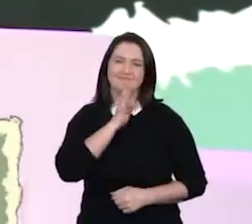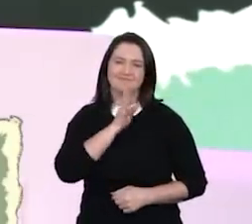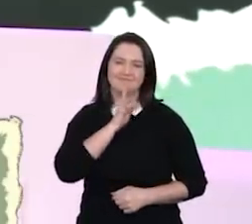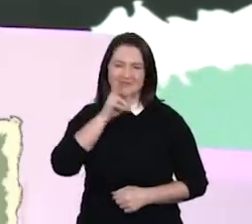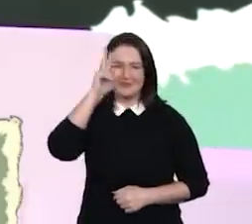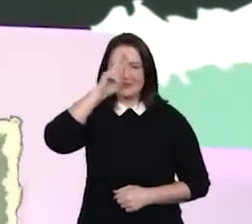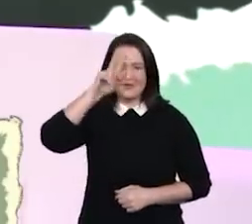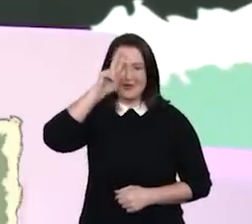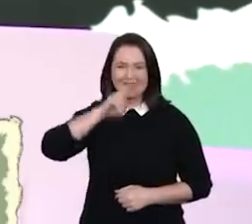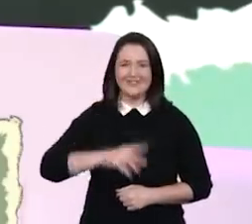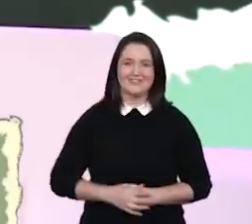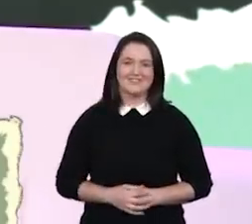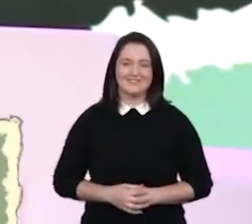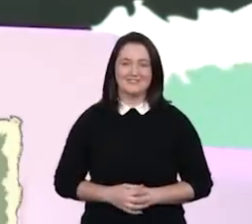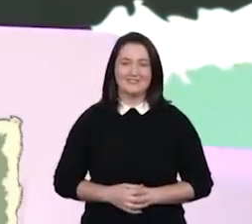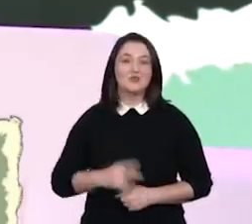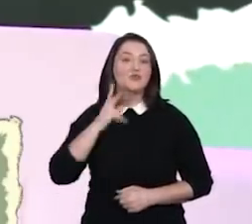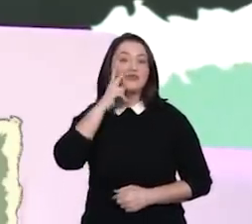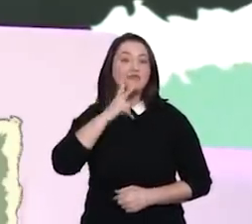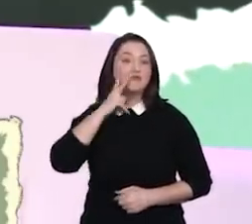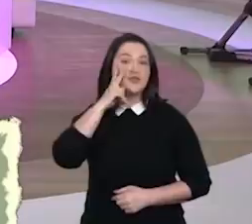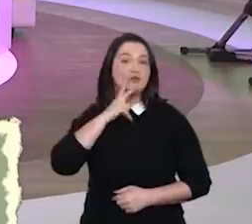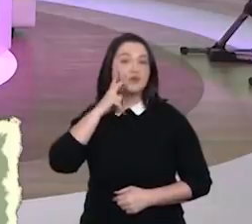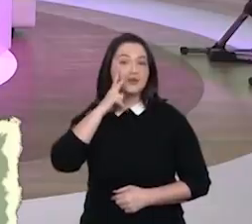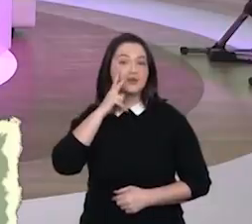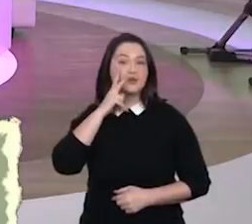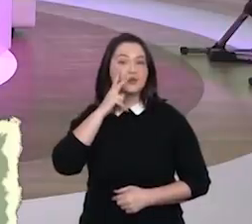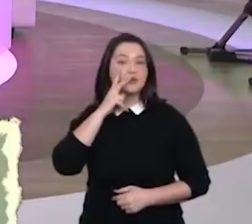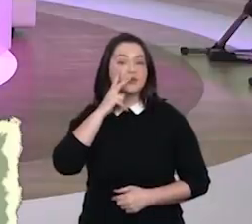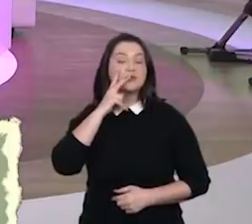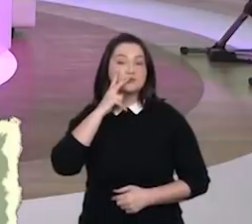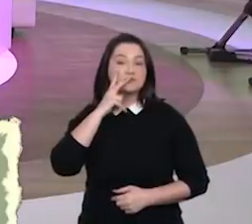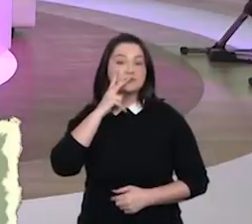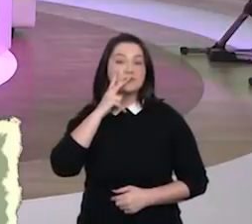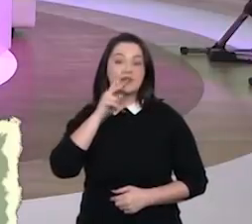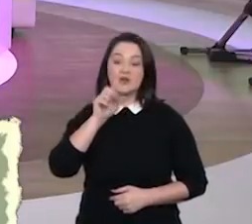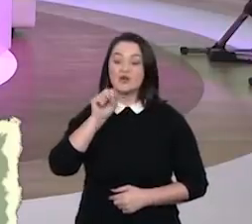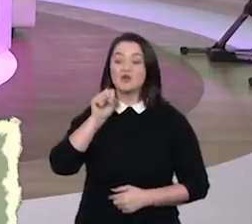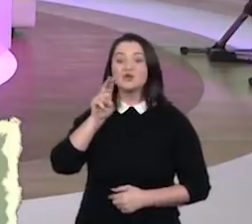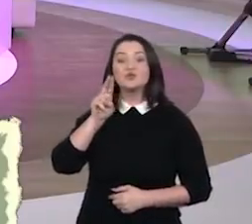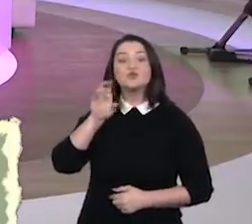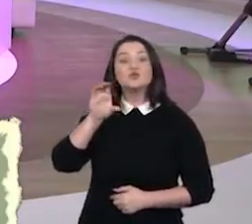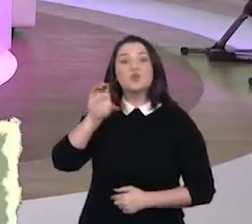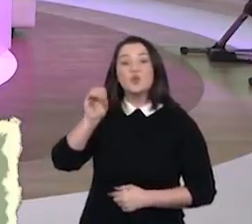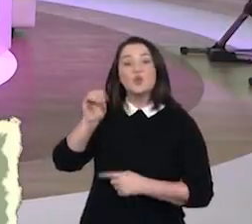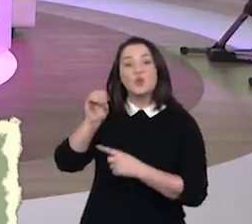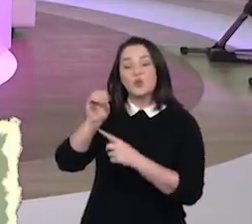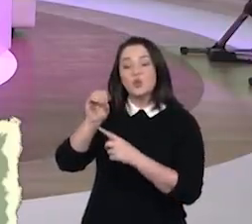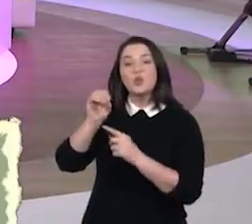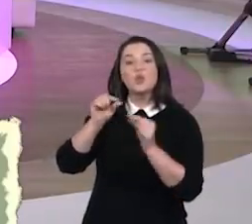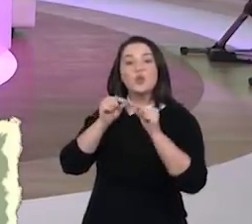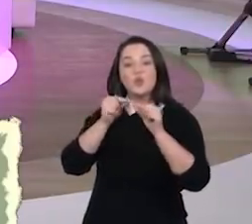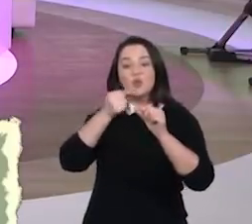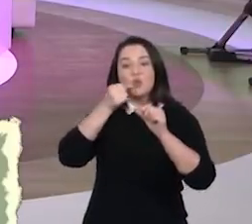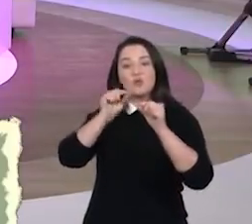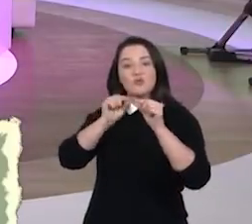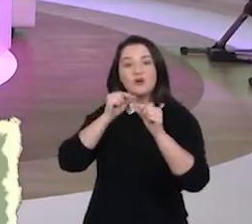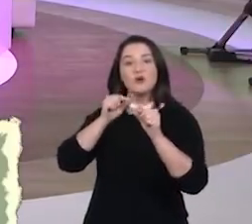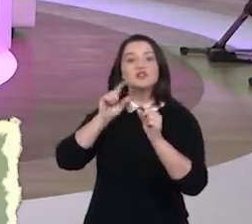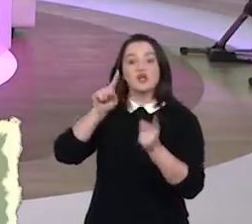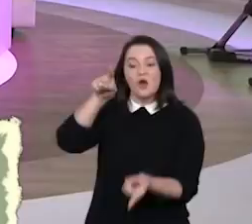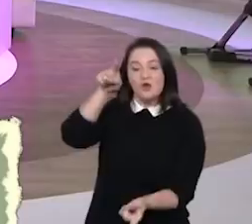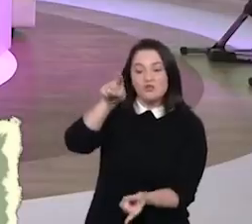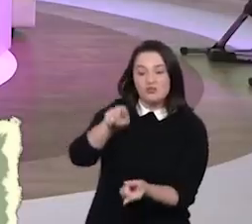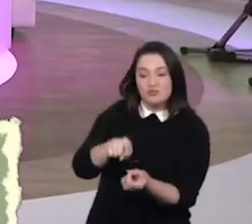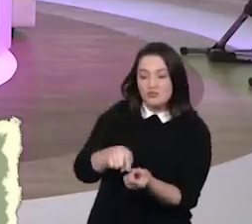sabe. Acabou o vinho. O suco daquela festa, a bebida havia acabado e por meio